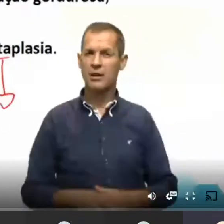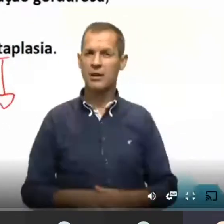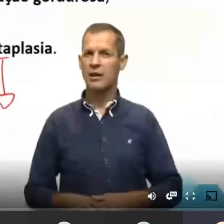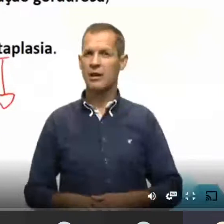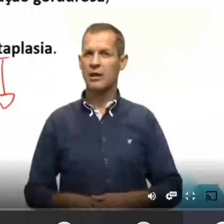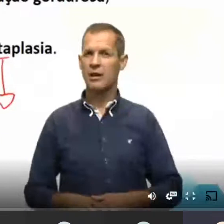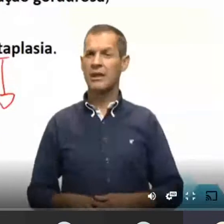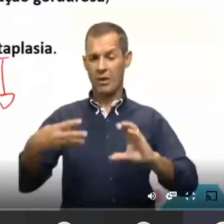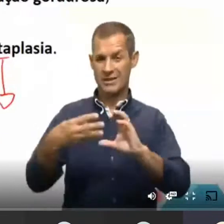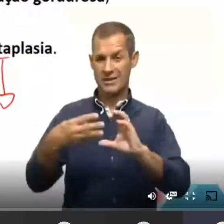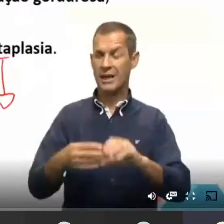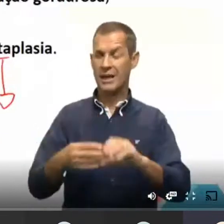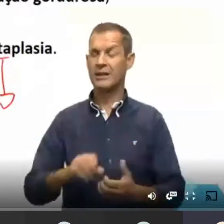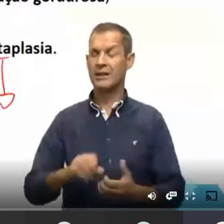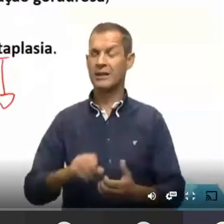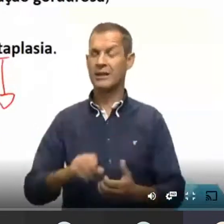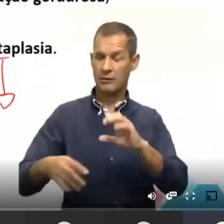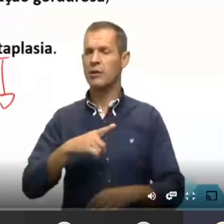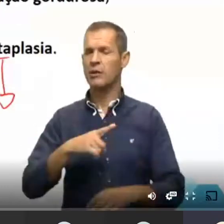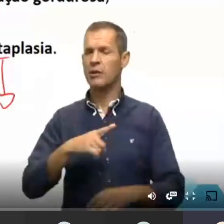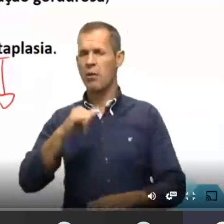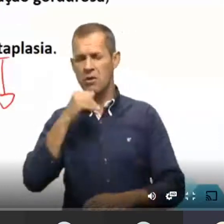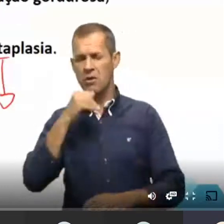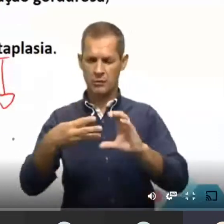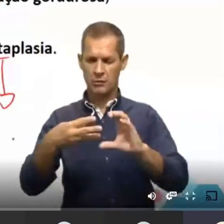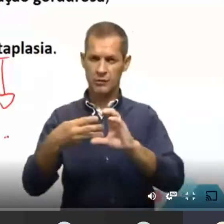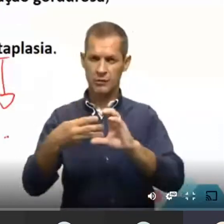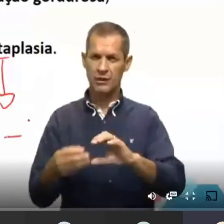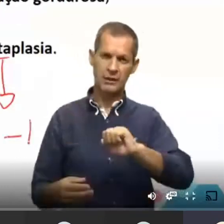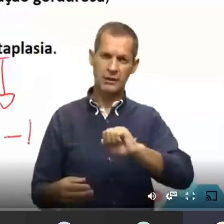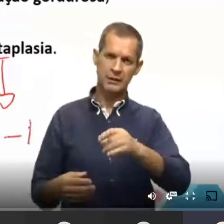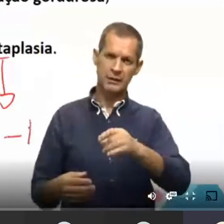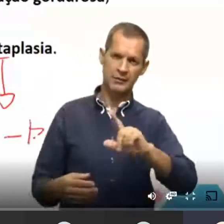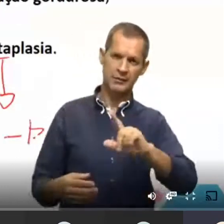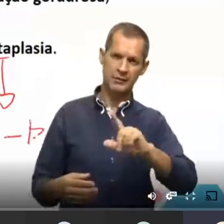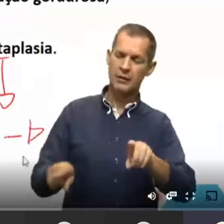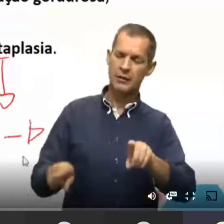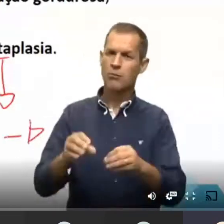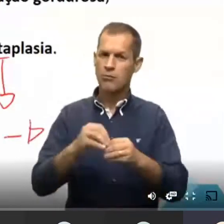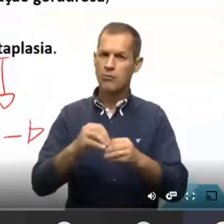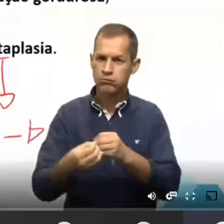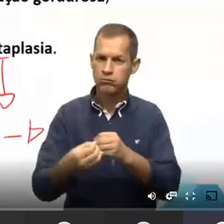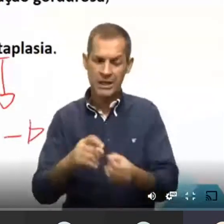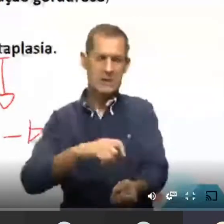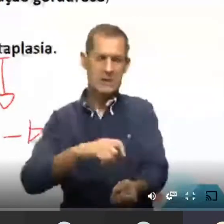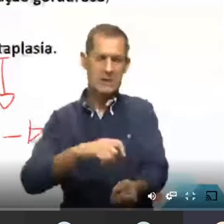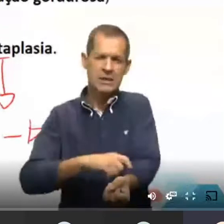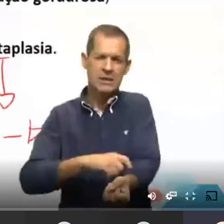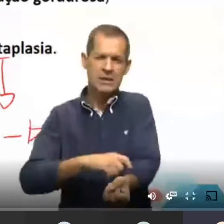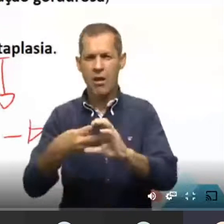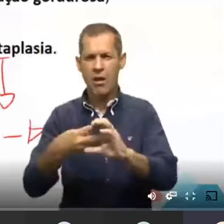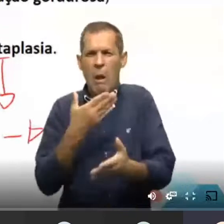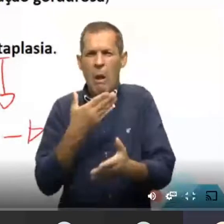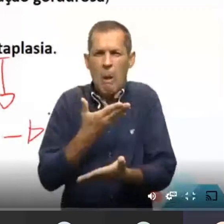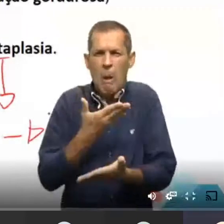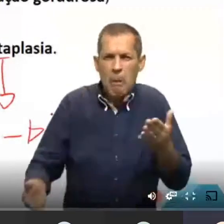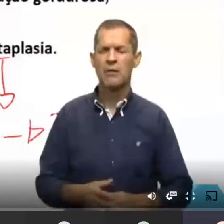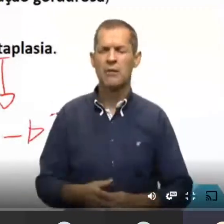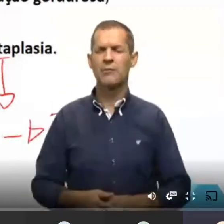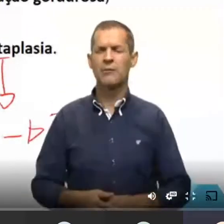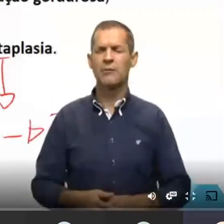alteração fenotípica de uma célula. Por exemplo, vamos supor que a gente tenha uma célula ciliada e por algum tipo de estresse, essa célula